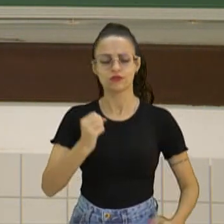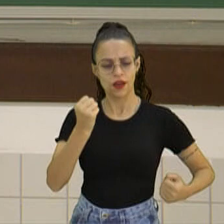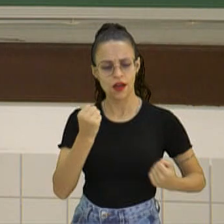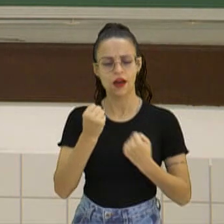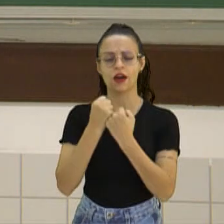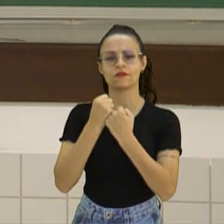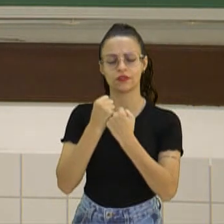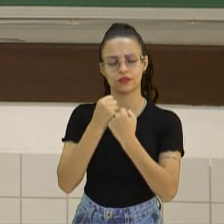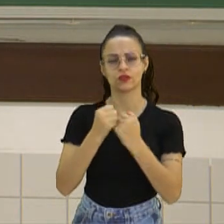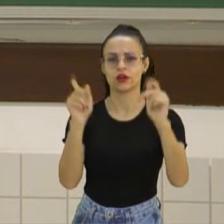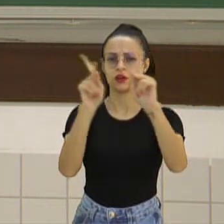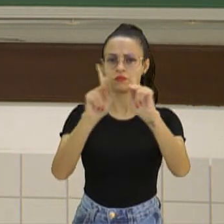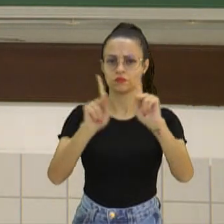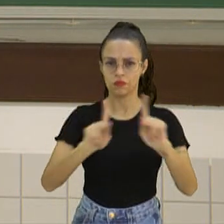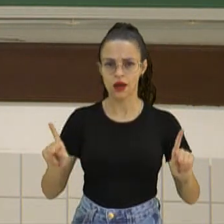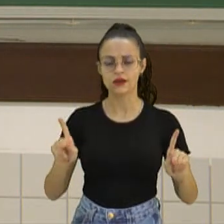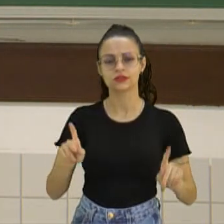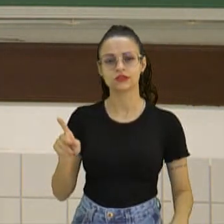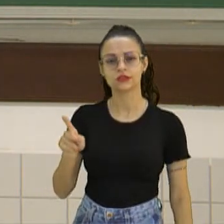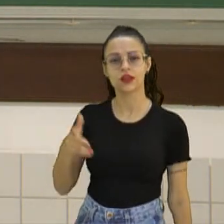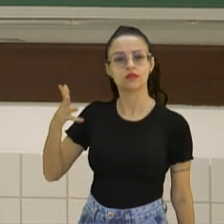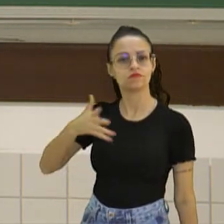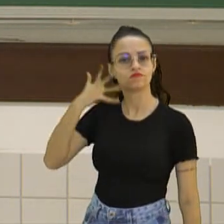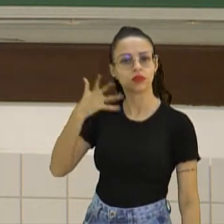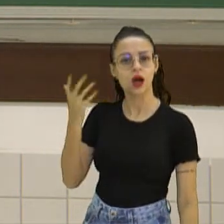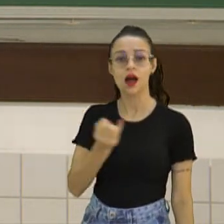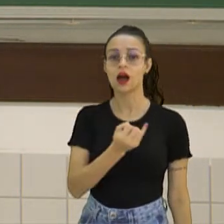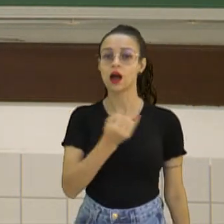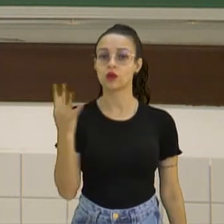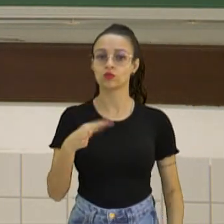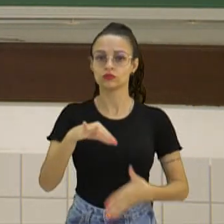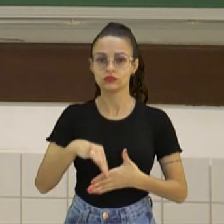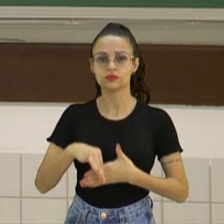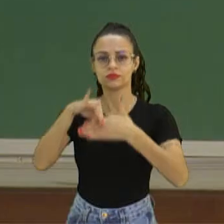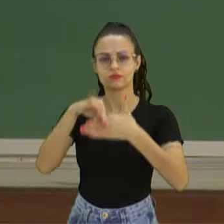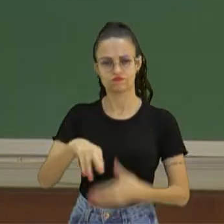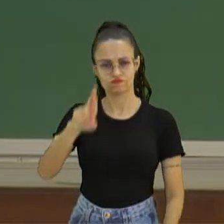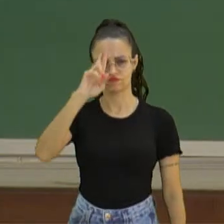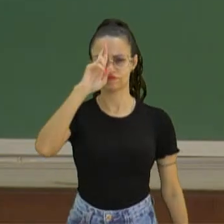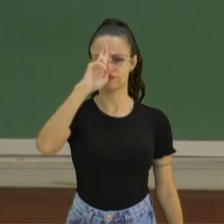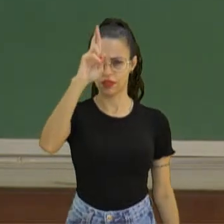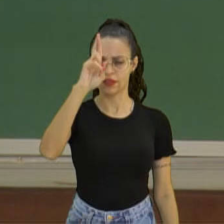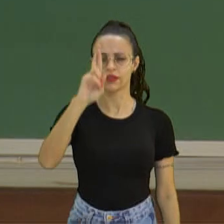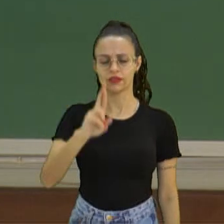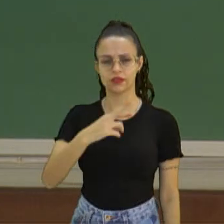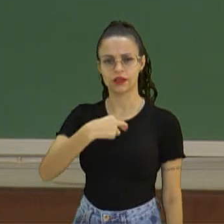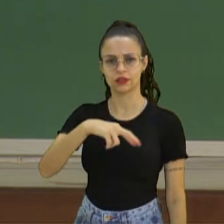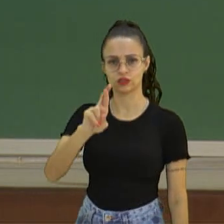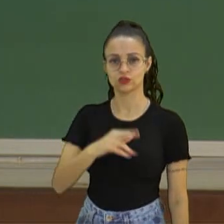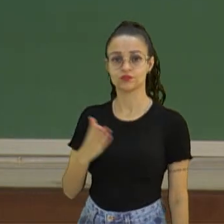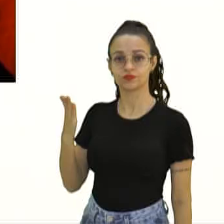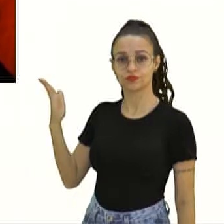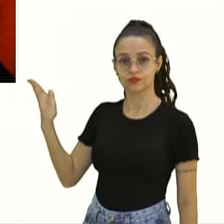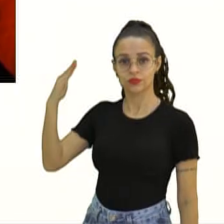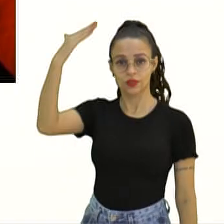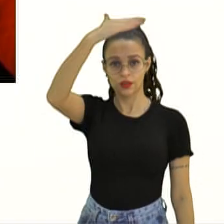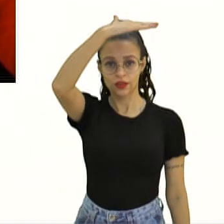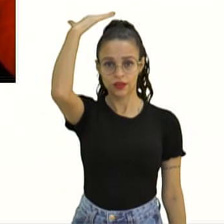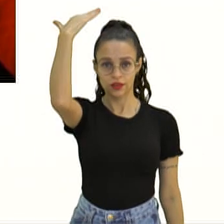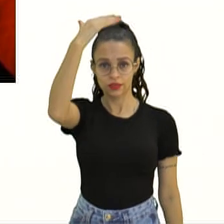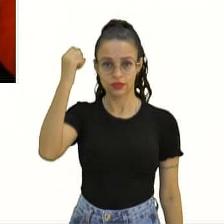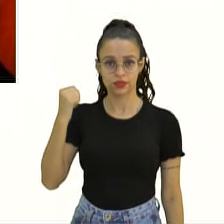favor da Paz na fala de alguns desses líderes religiosos Que nós conhecemos Então Dalai Lama